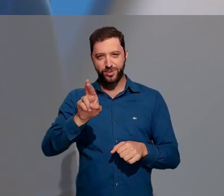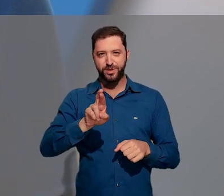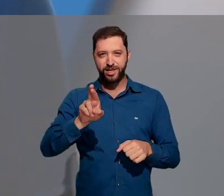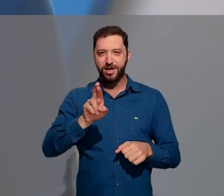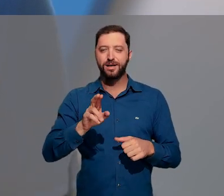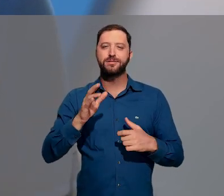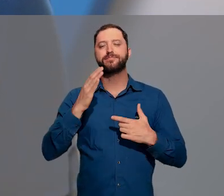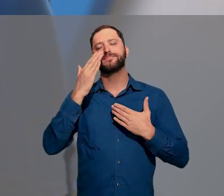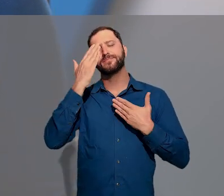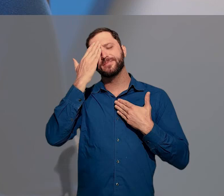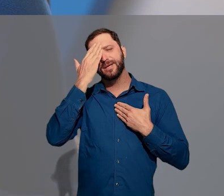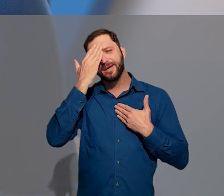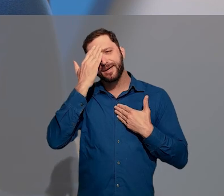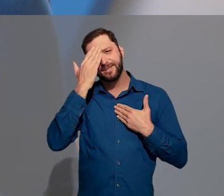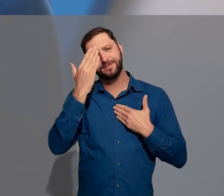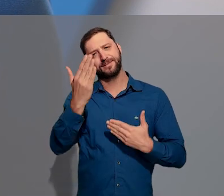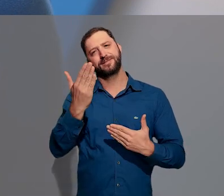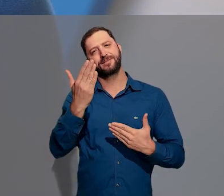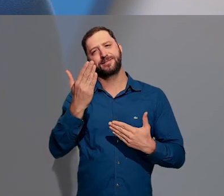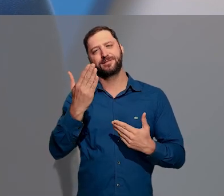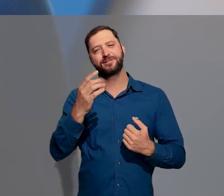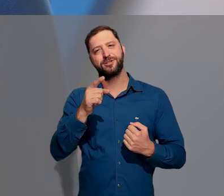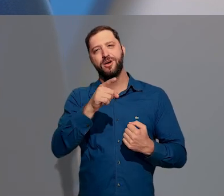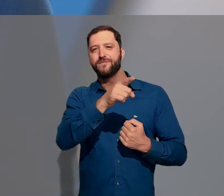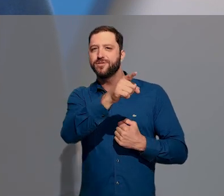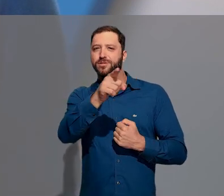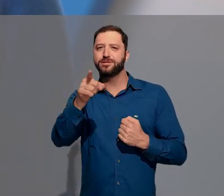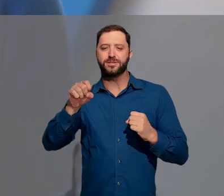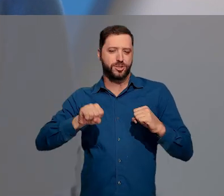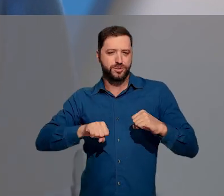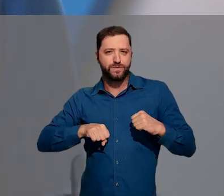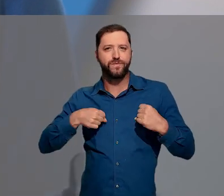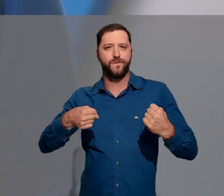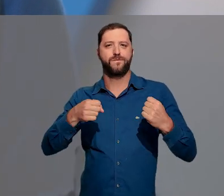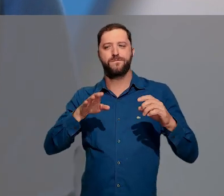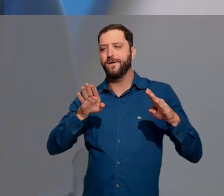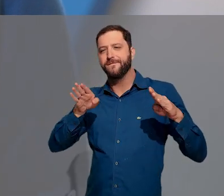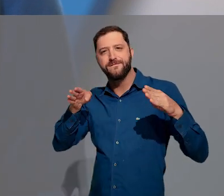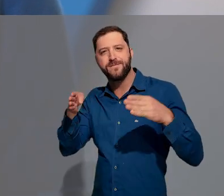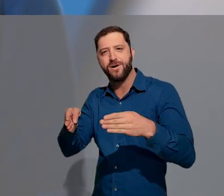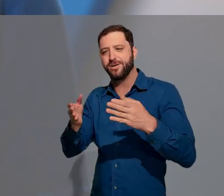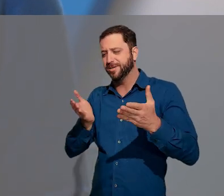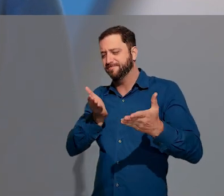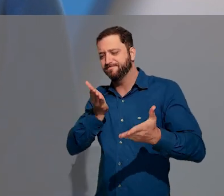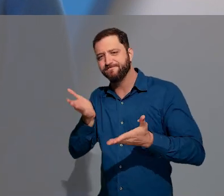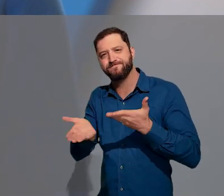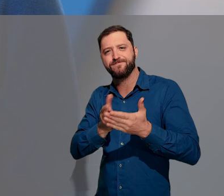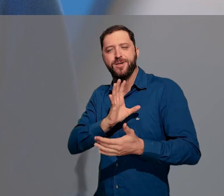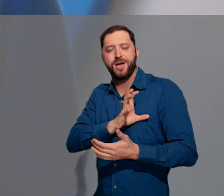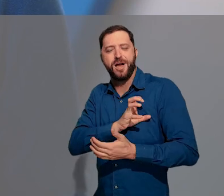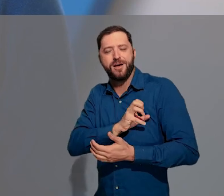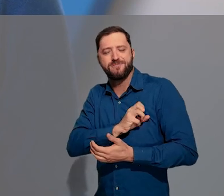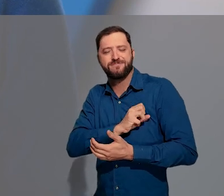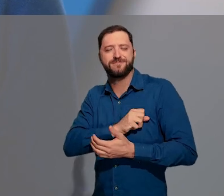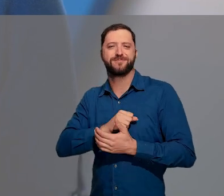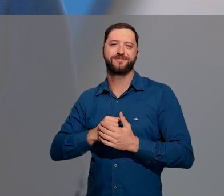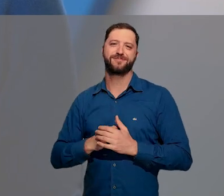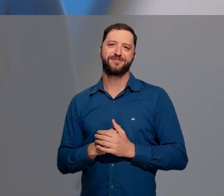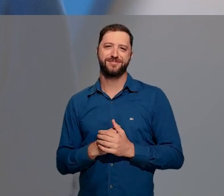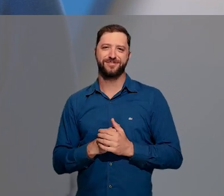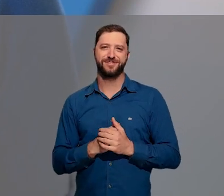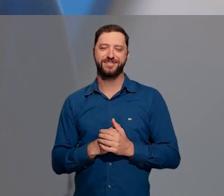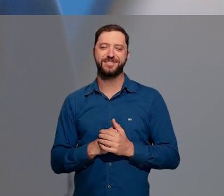Ressoar para agradecer o seu incansável esforço, dedicação e amor que vocês